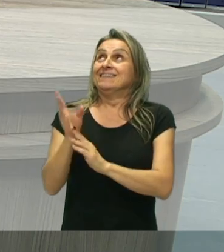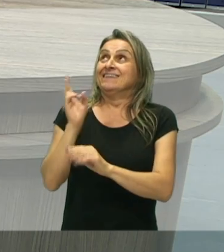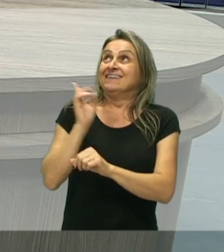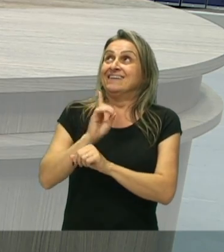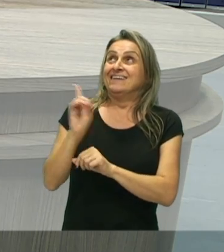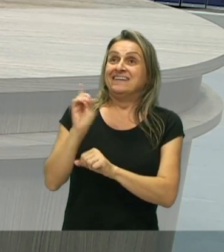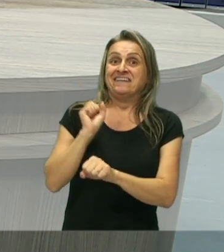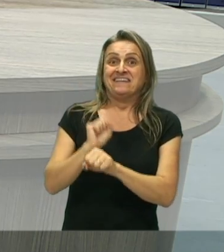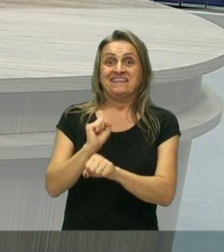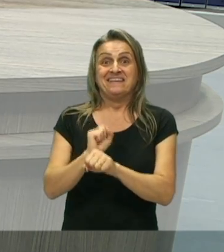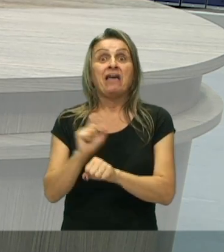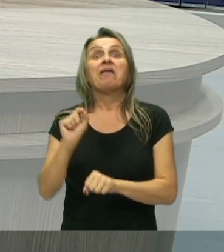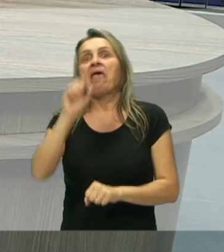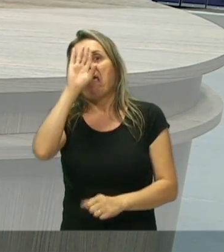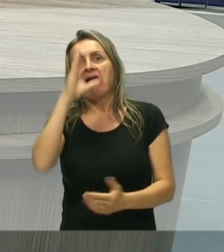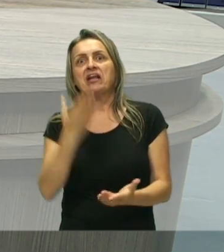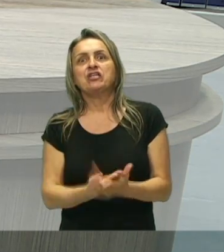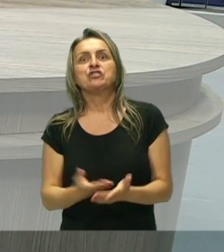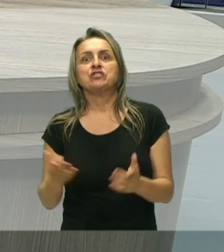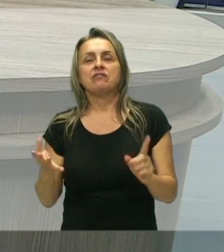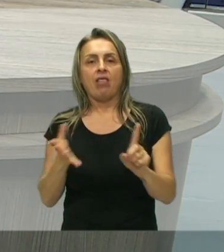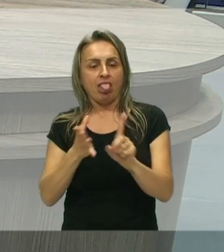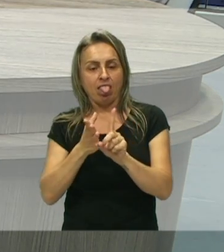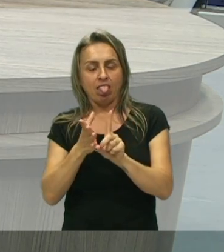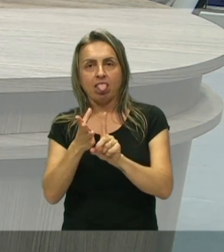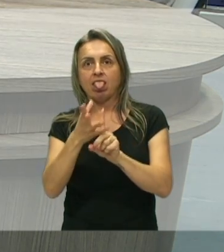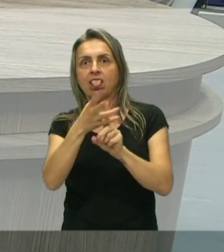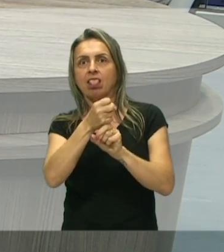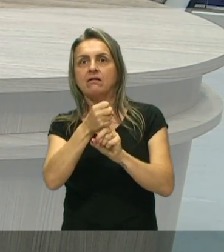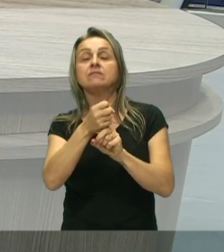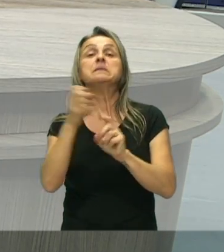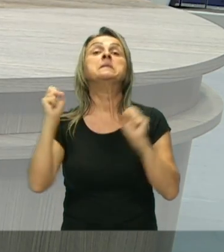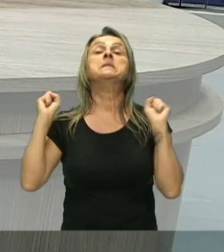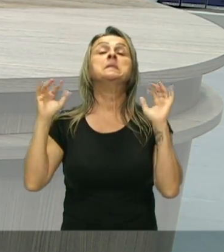Para quem acredita em milagre, é uma boa vantagem. Para quem acredita em milagre, é uma boa vantagem.